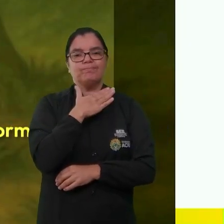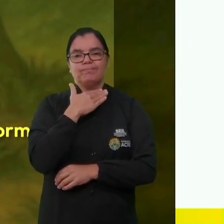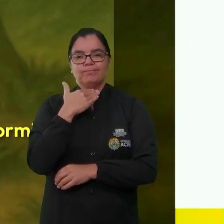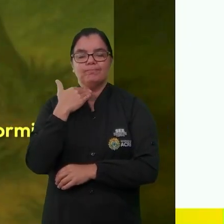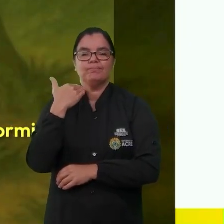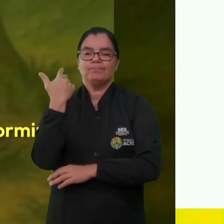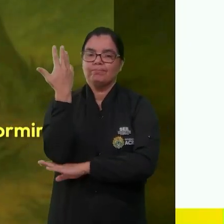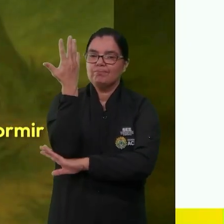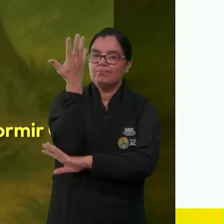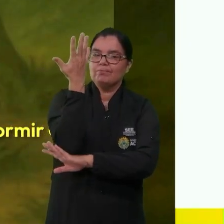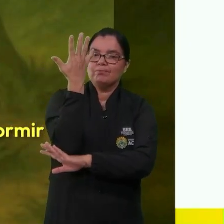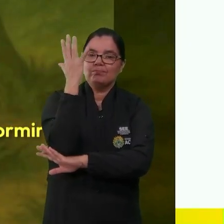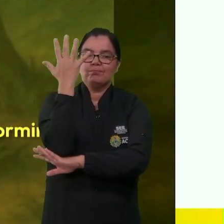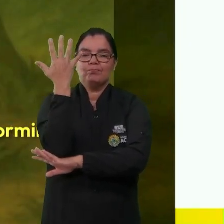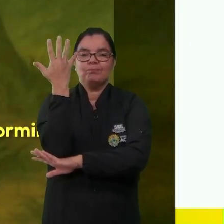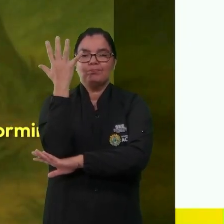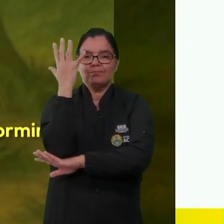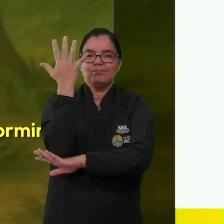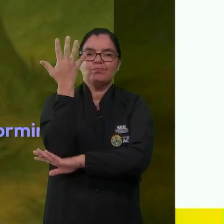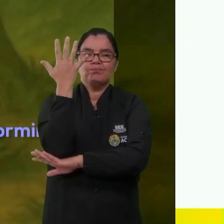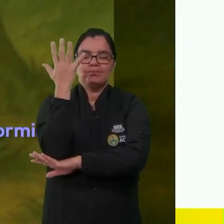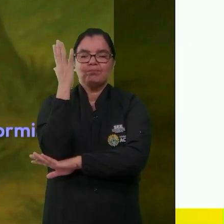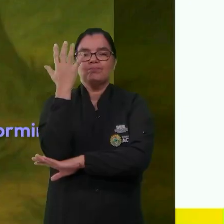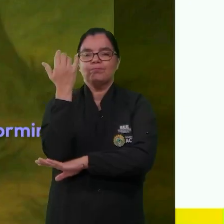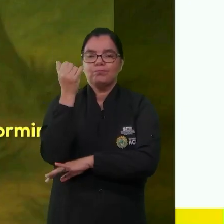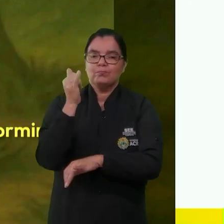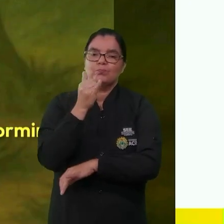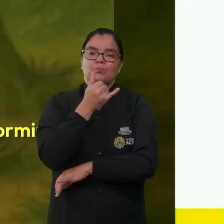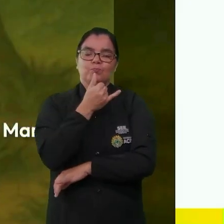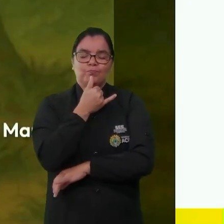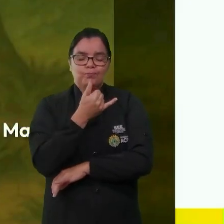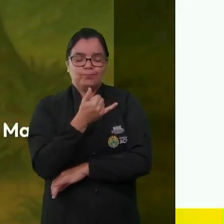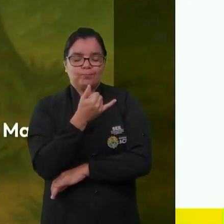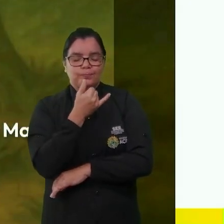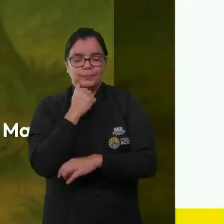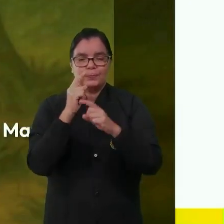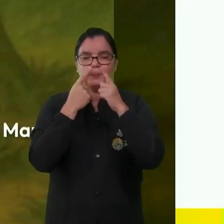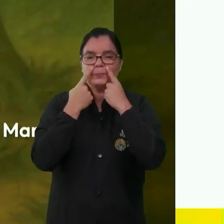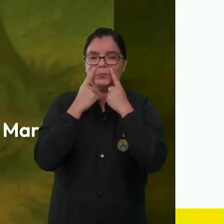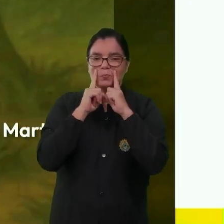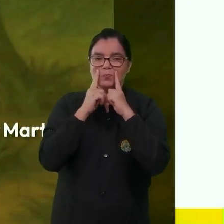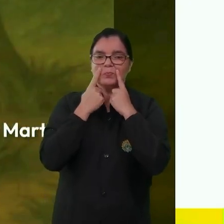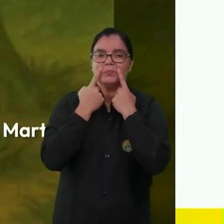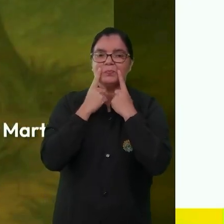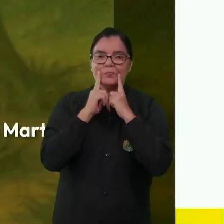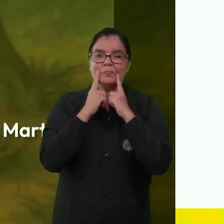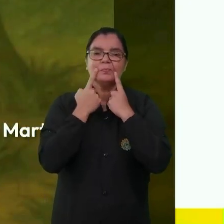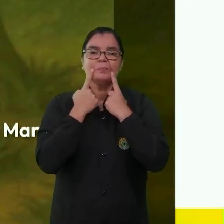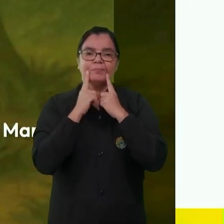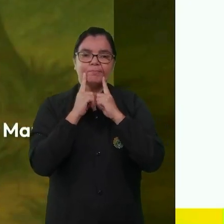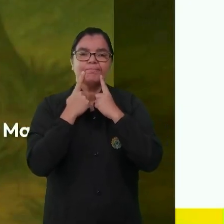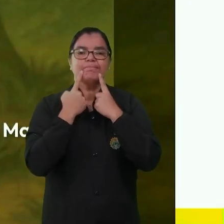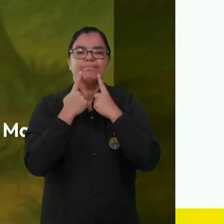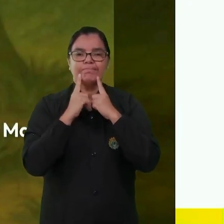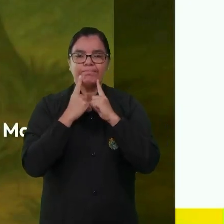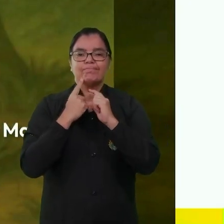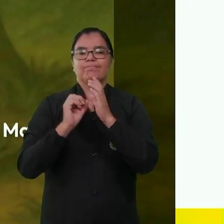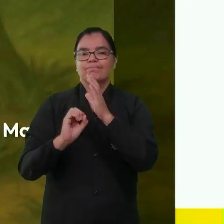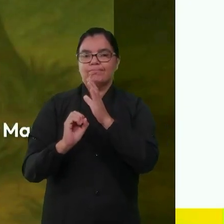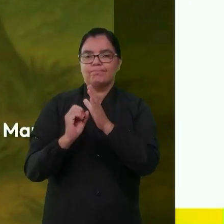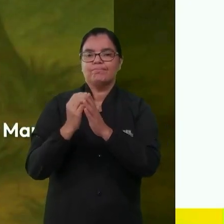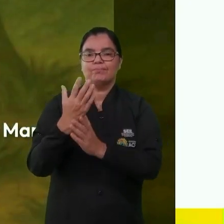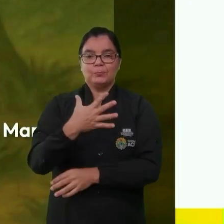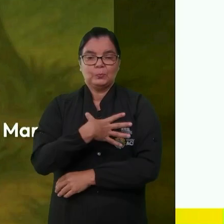coqueiro querido, guerreiro a manda dormir, chora a terra, cala a ave, só o vento se põe